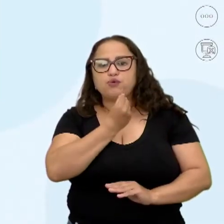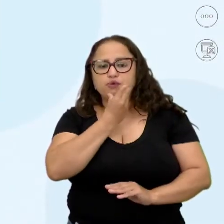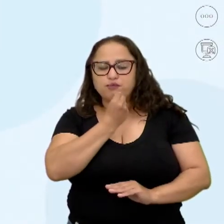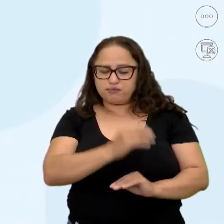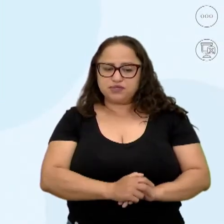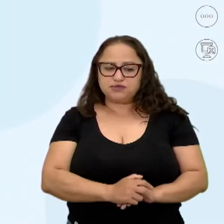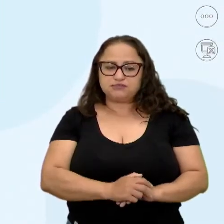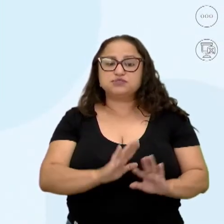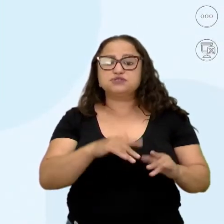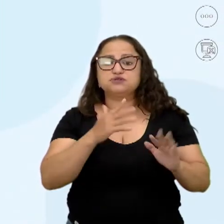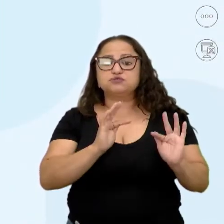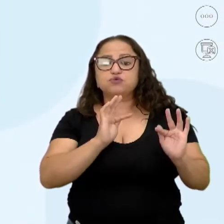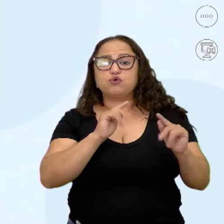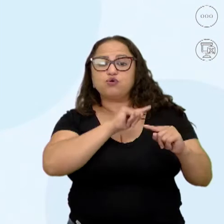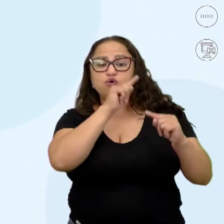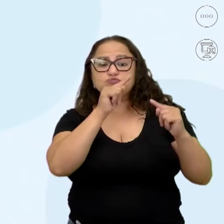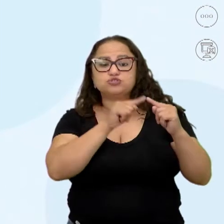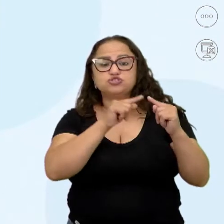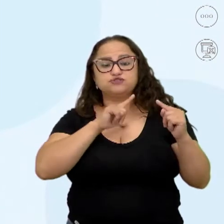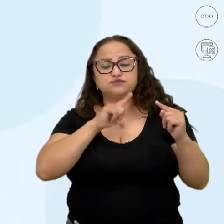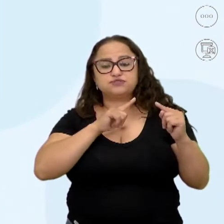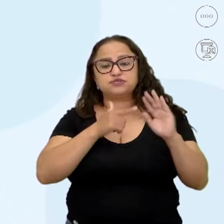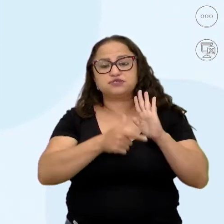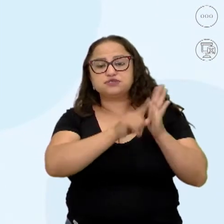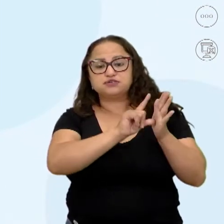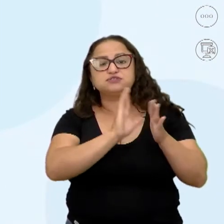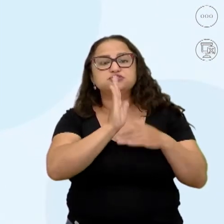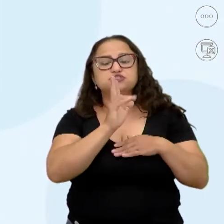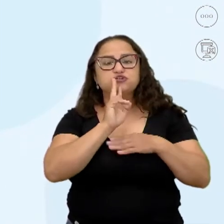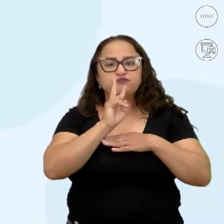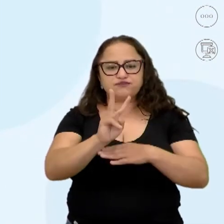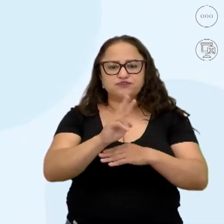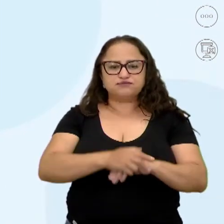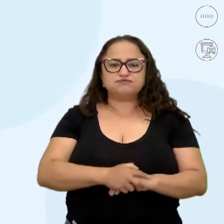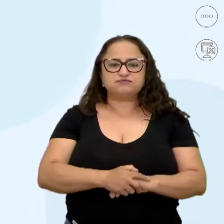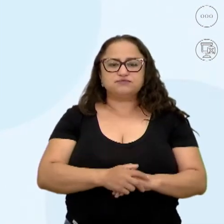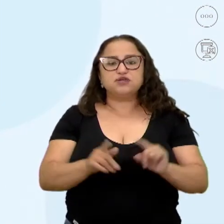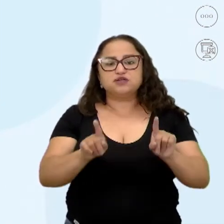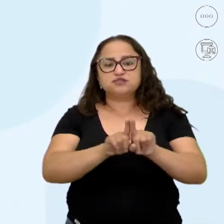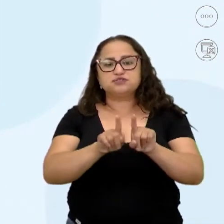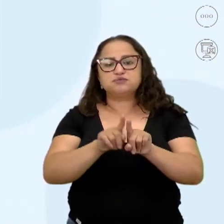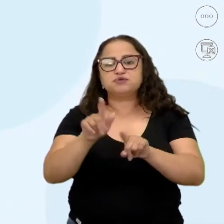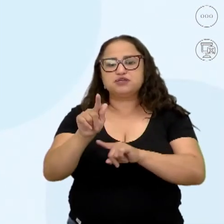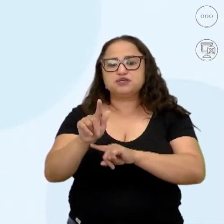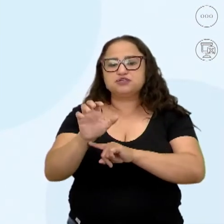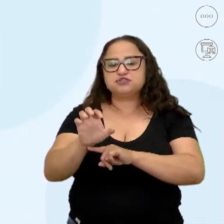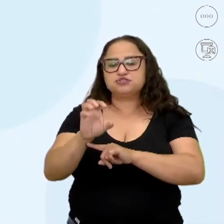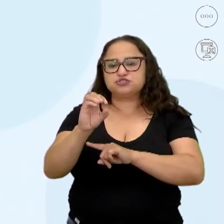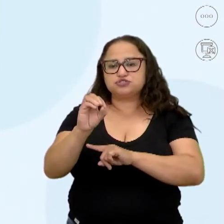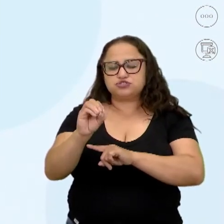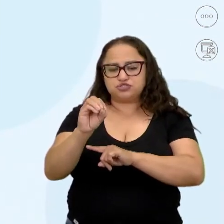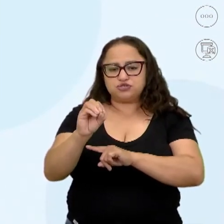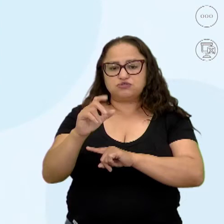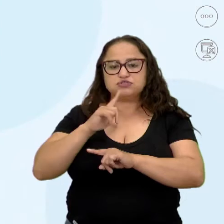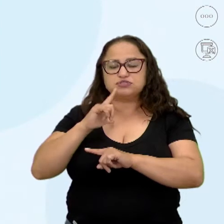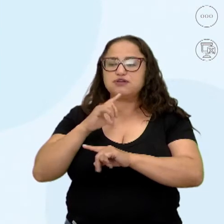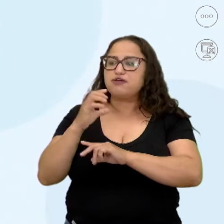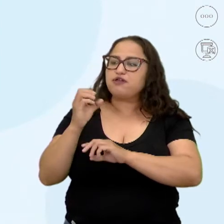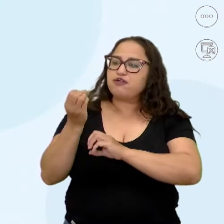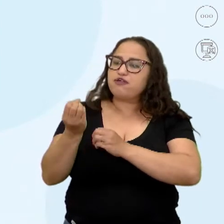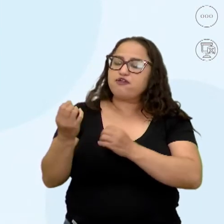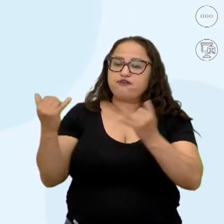tais finalidades aí que a gente viu anteriormente, tá? Aí o satélite geoestacionário que fica orbitando ali, mandando as